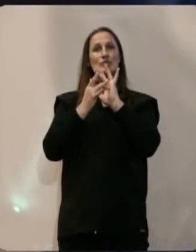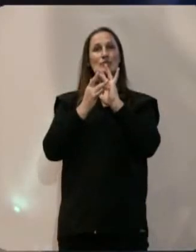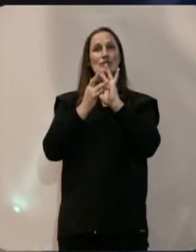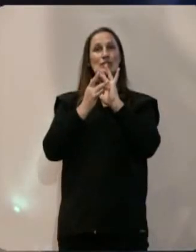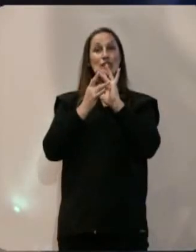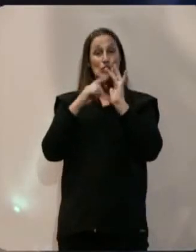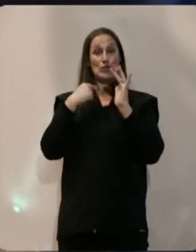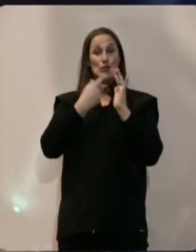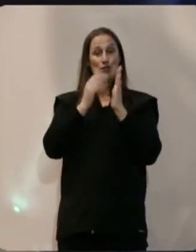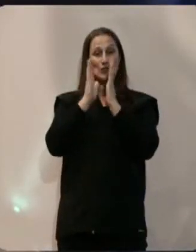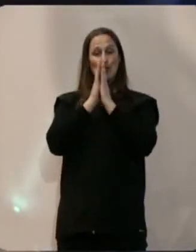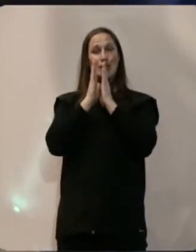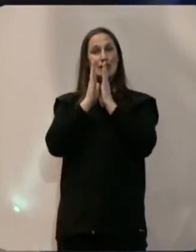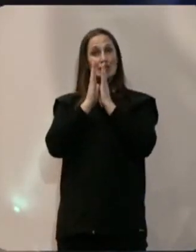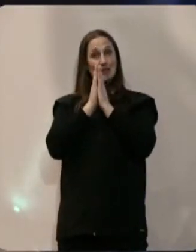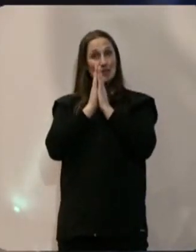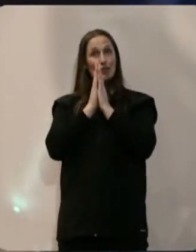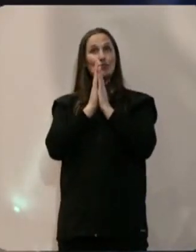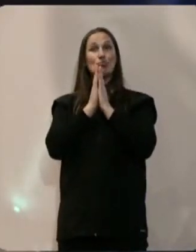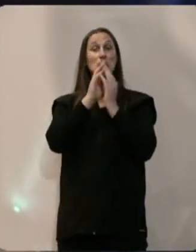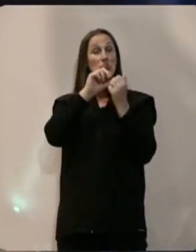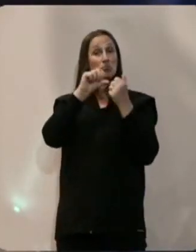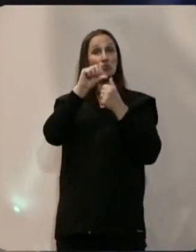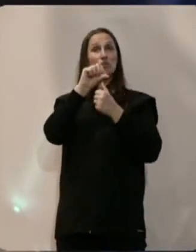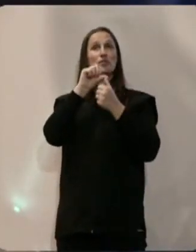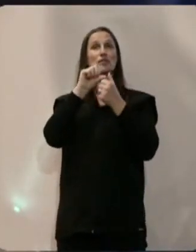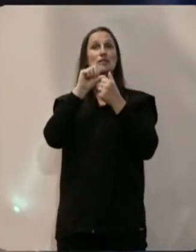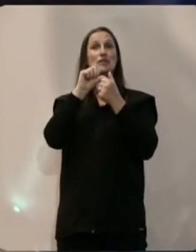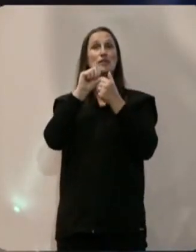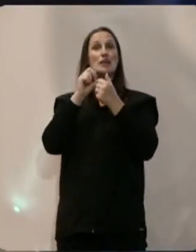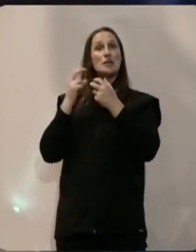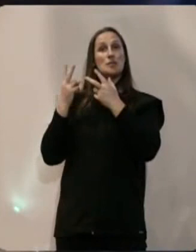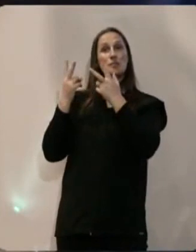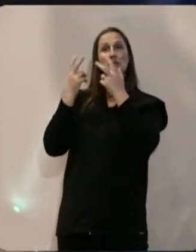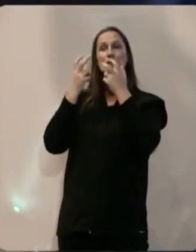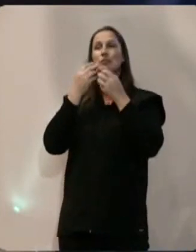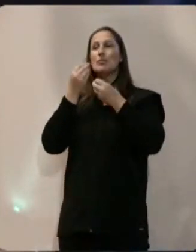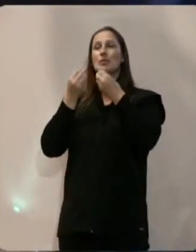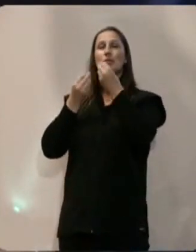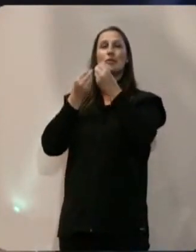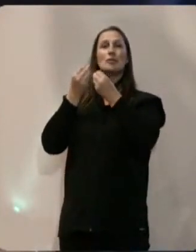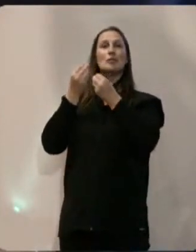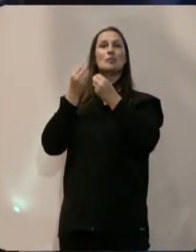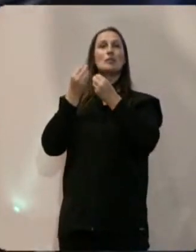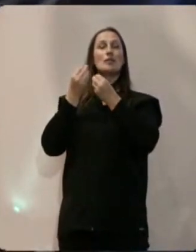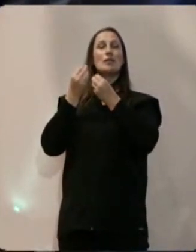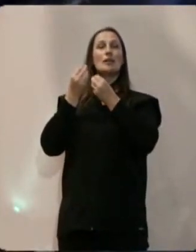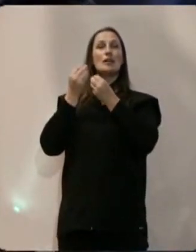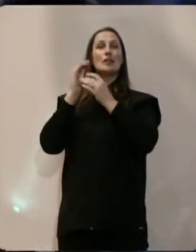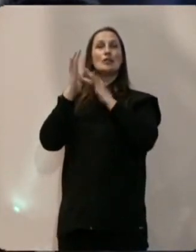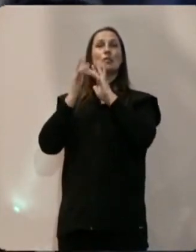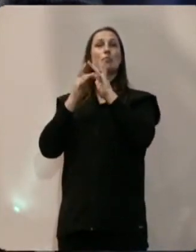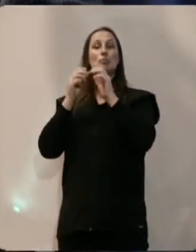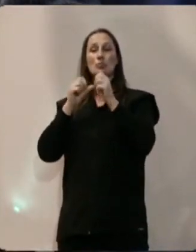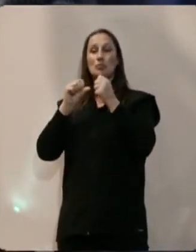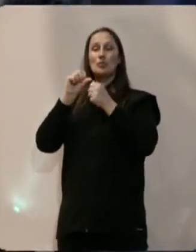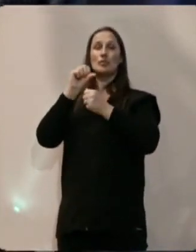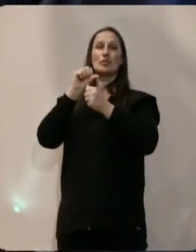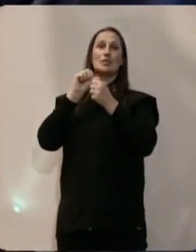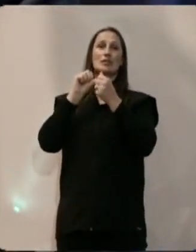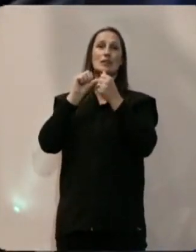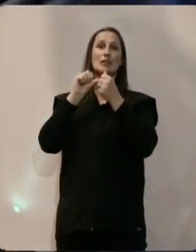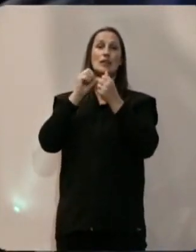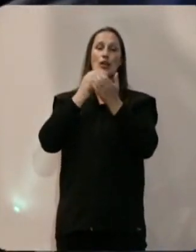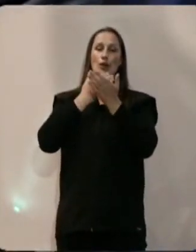até a nossa maneira de perceber a espiritualidade muda. E nós começamos a orar